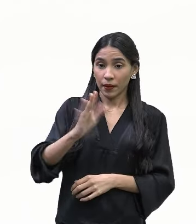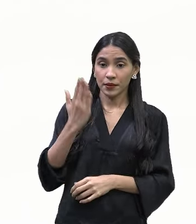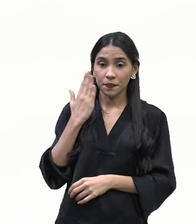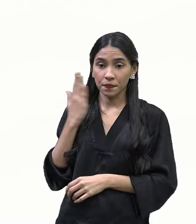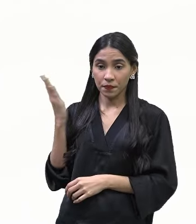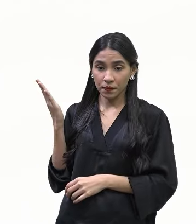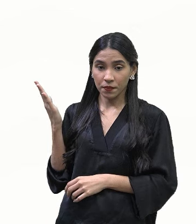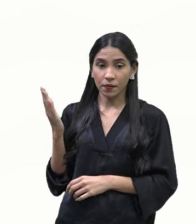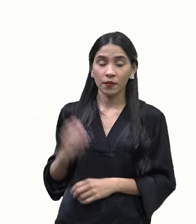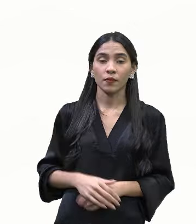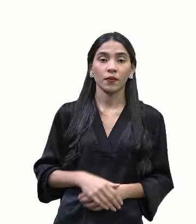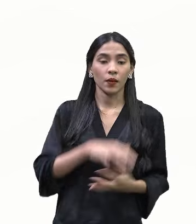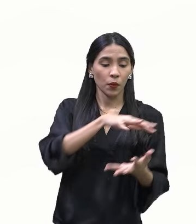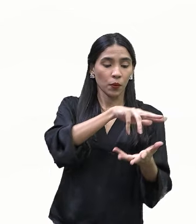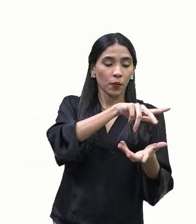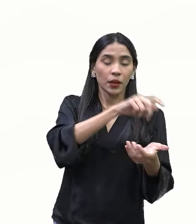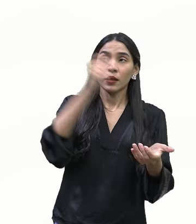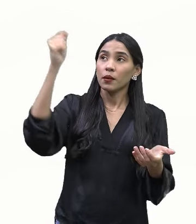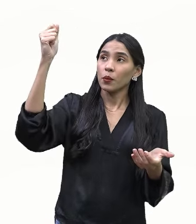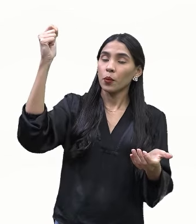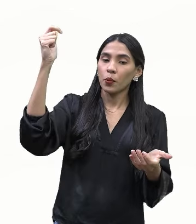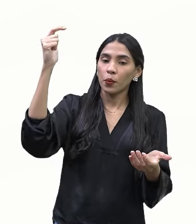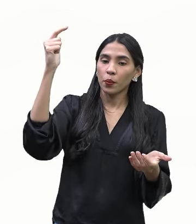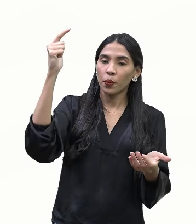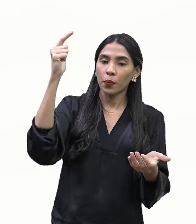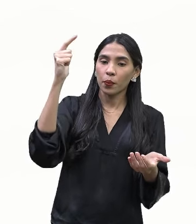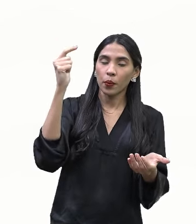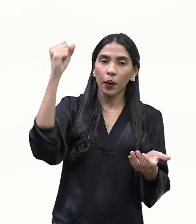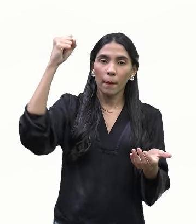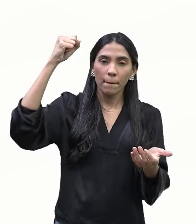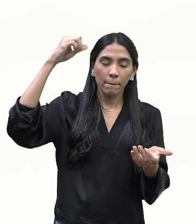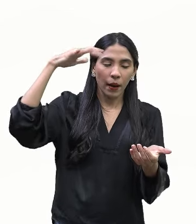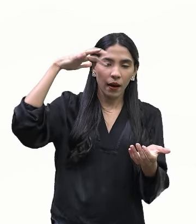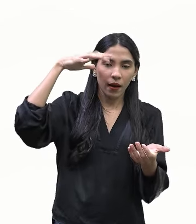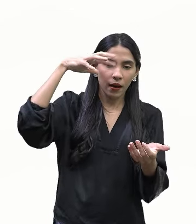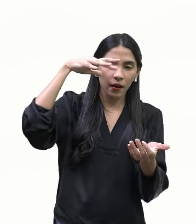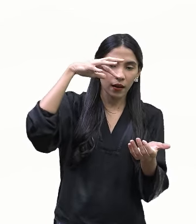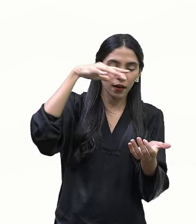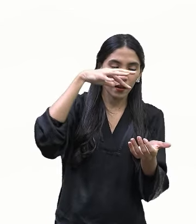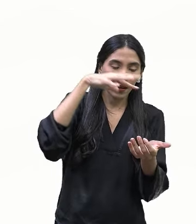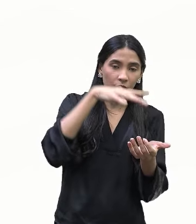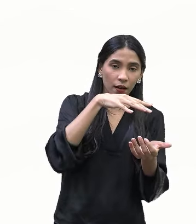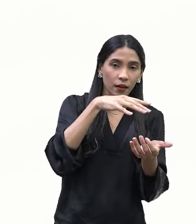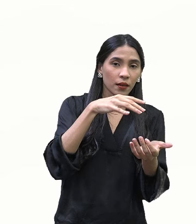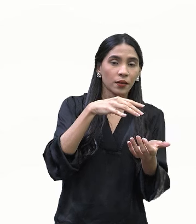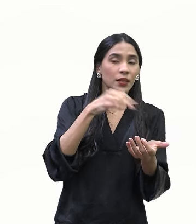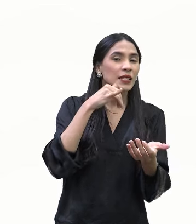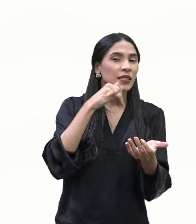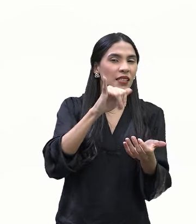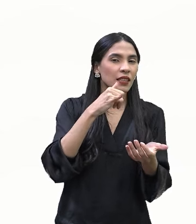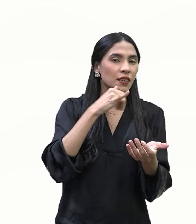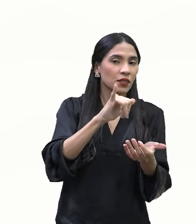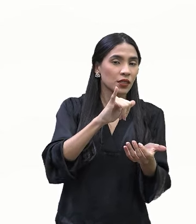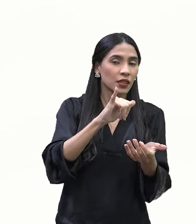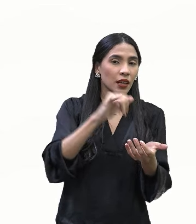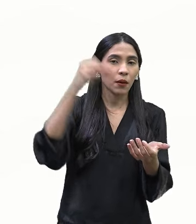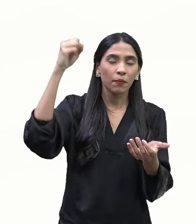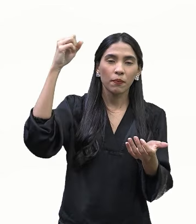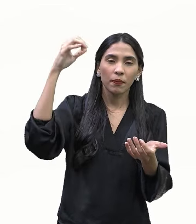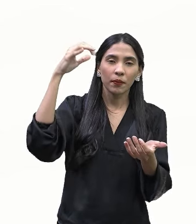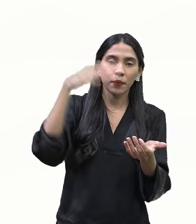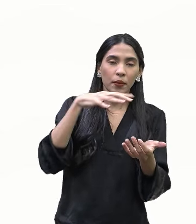ver o Sol aqui, ele está enviando para a Terra os raios solares. Só que esses raios